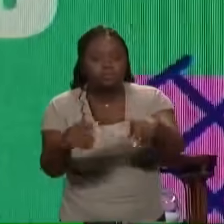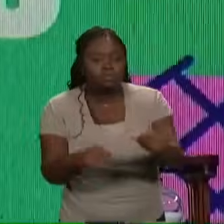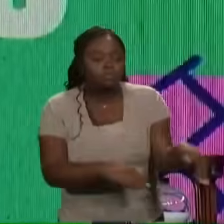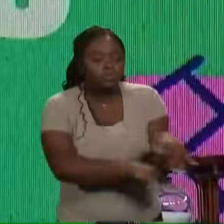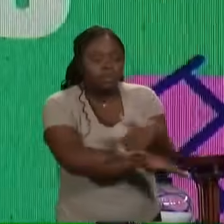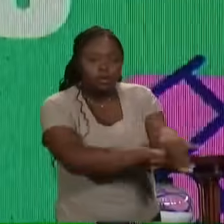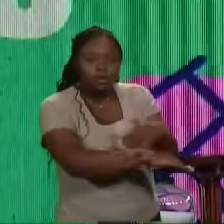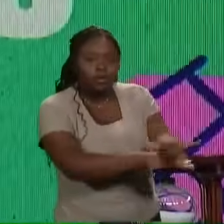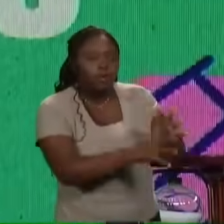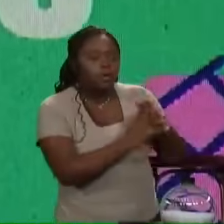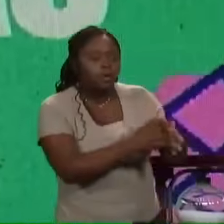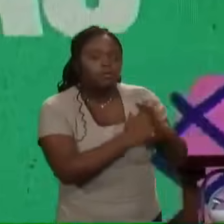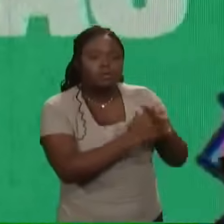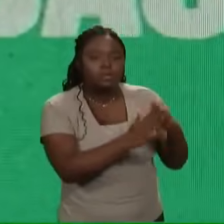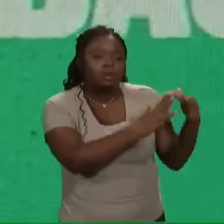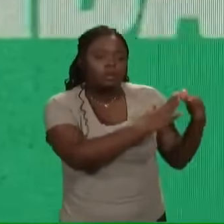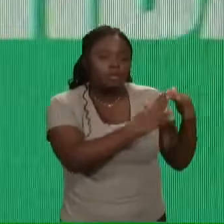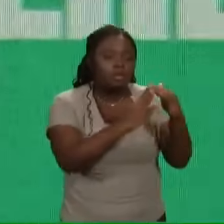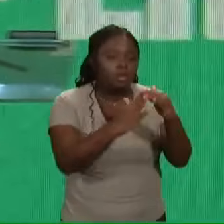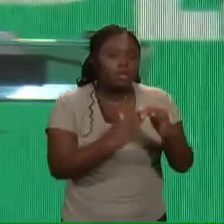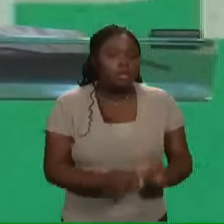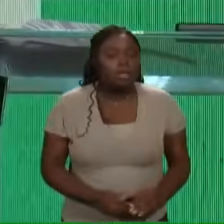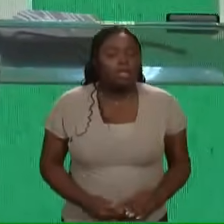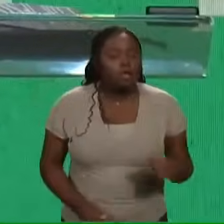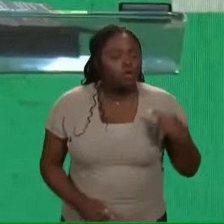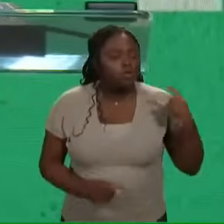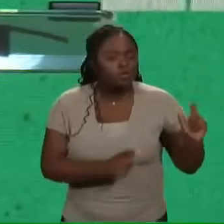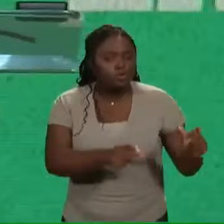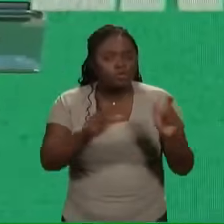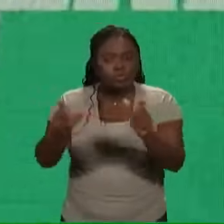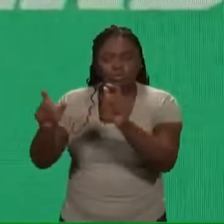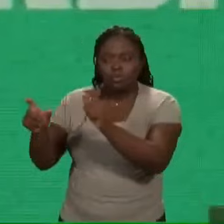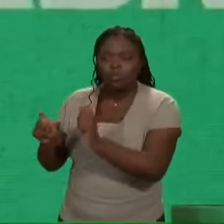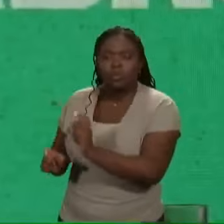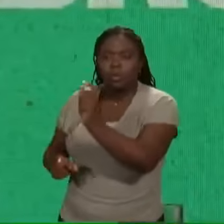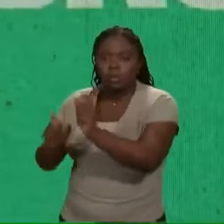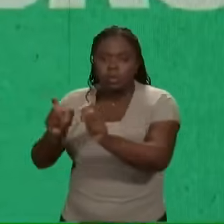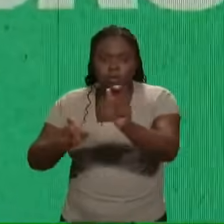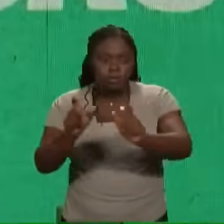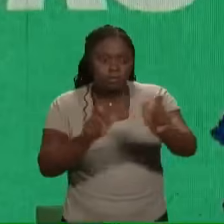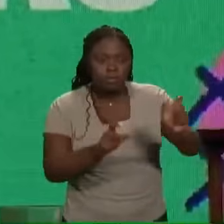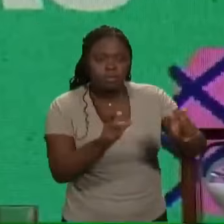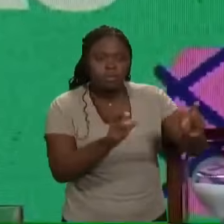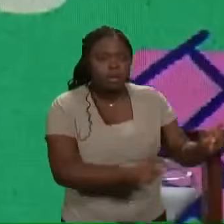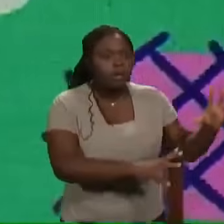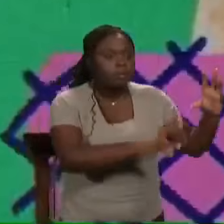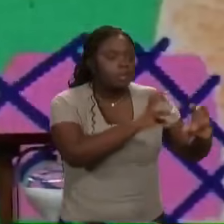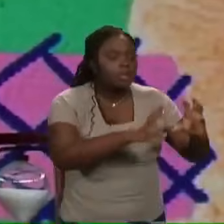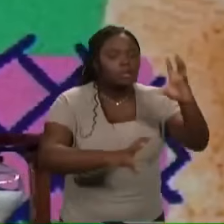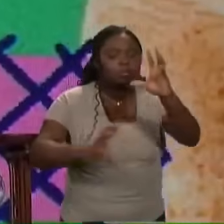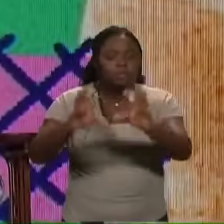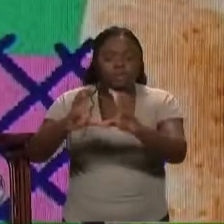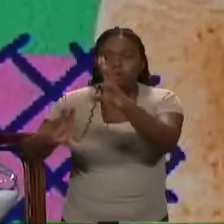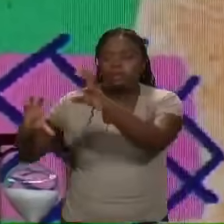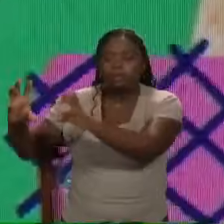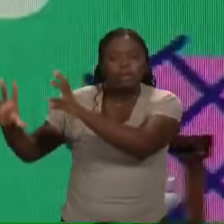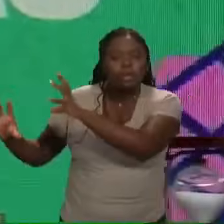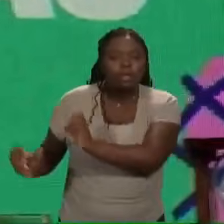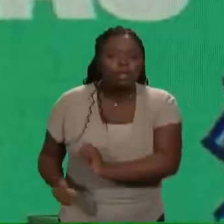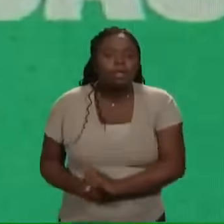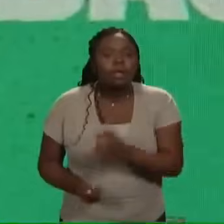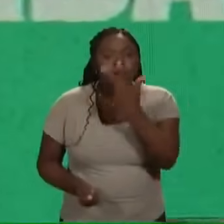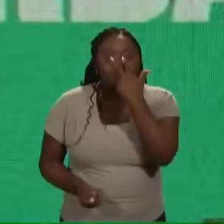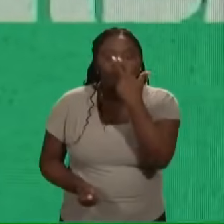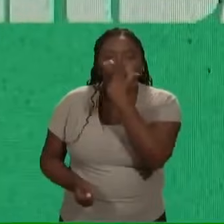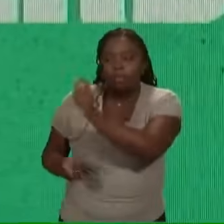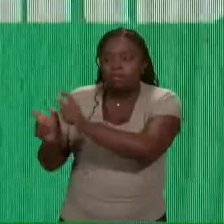na rua, confusão com os vizinhos. Aonde passa, a pessoa vai deixando cadáver, vai deixando cadáver, vai deixando pessoas mortas.